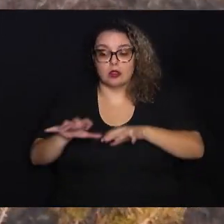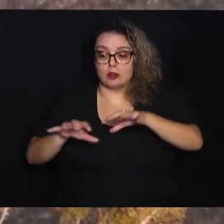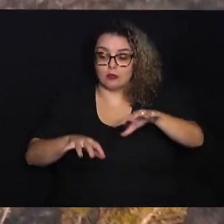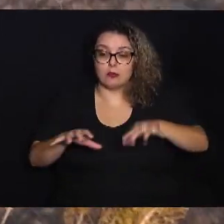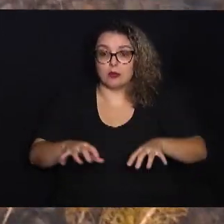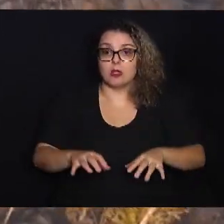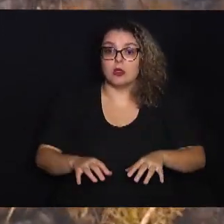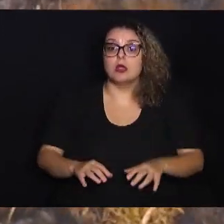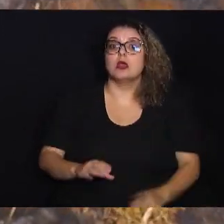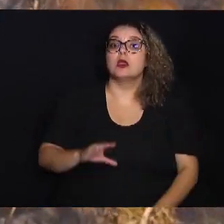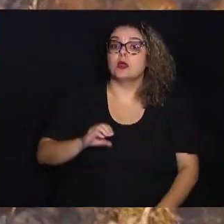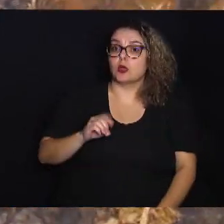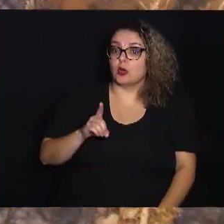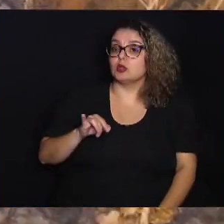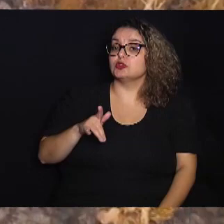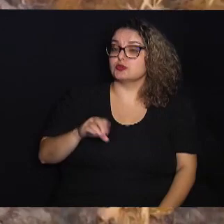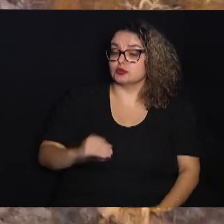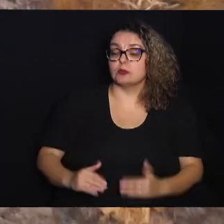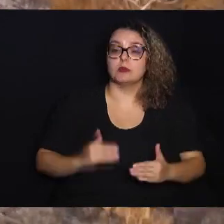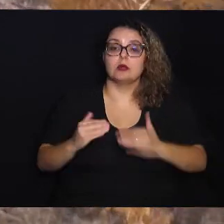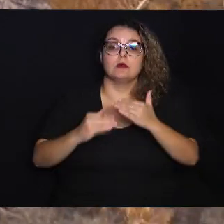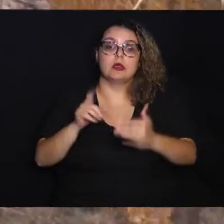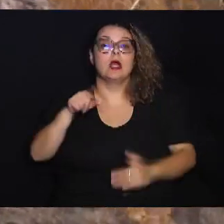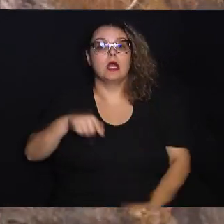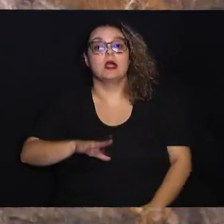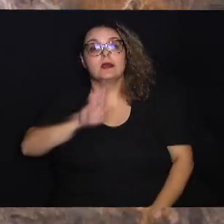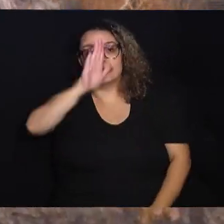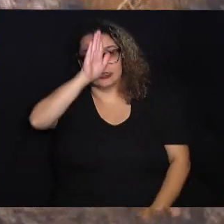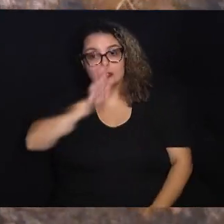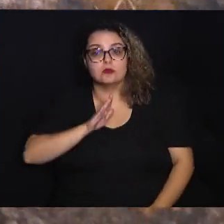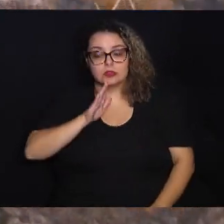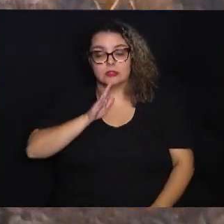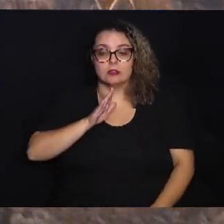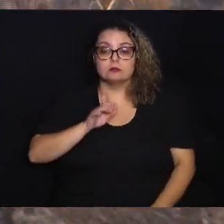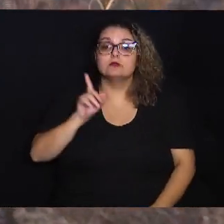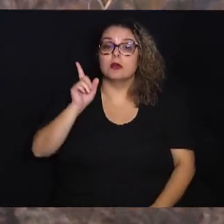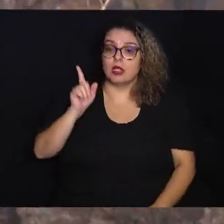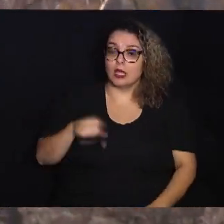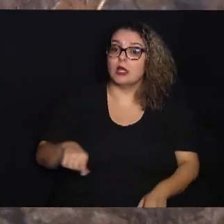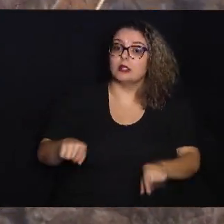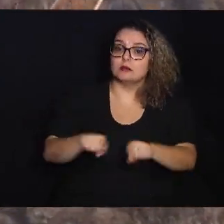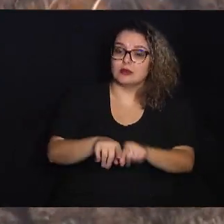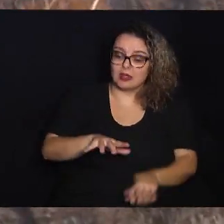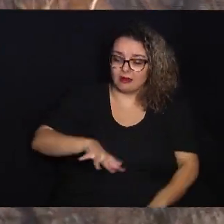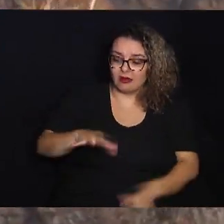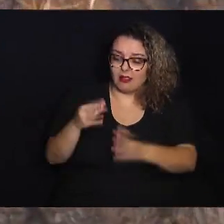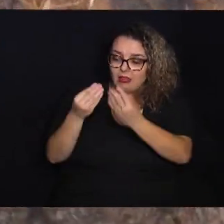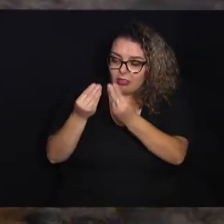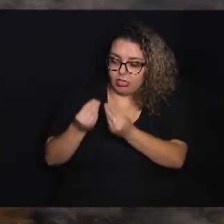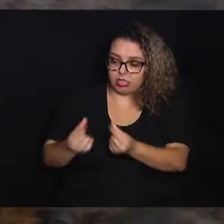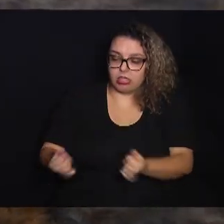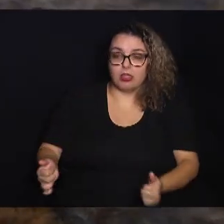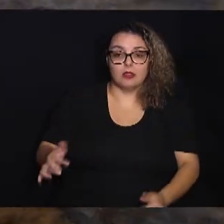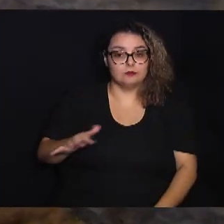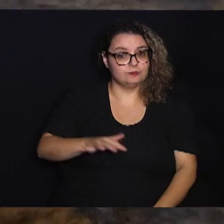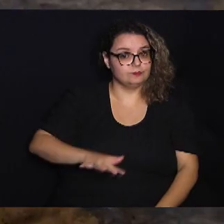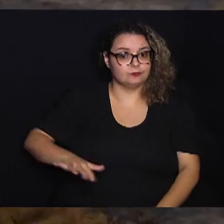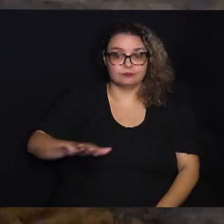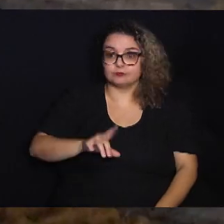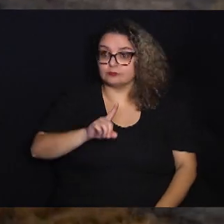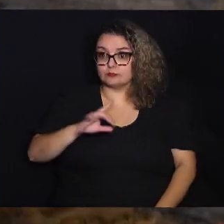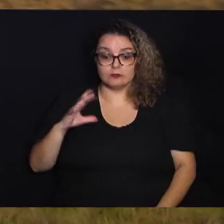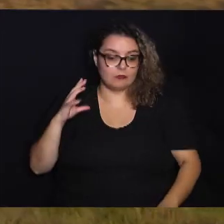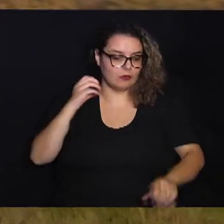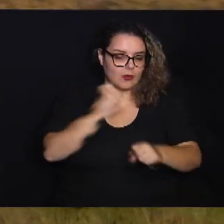dados, mapas e códigos produzidos são de consulta gratuita. São consideradas áreas degradadas as regiões